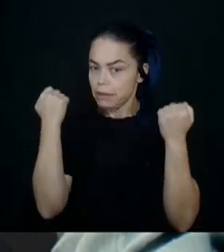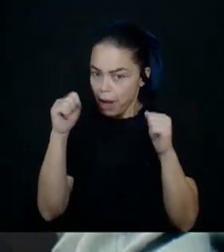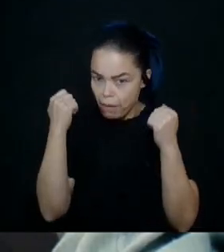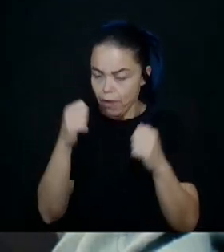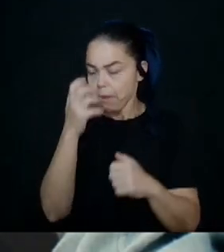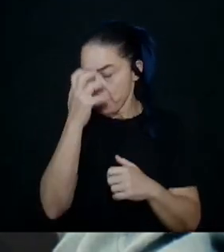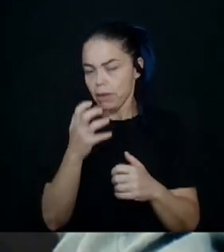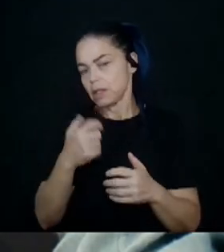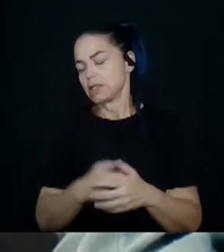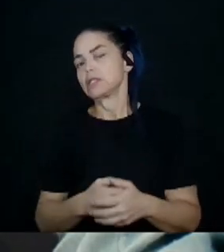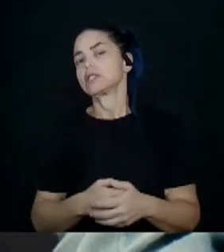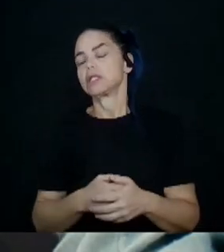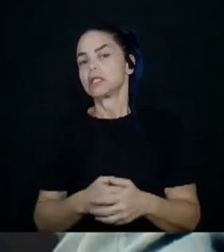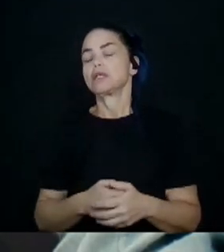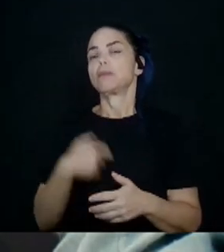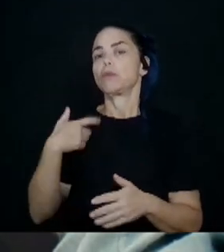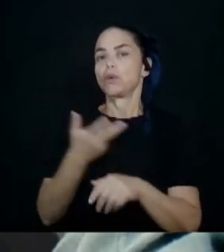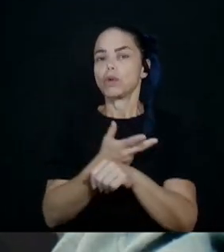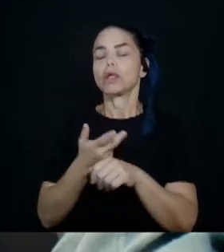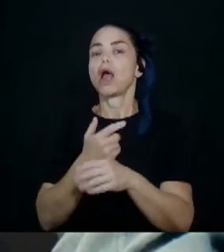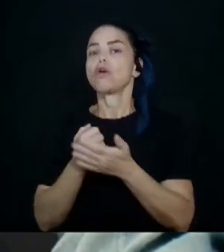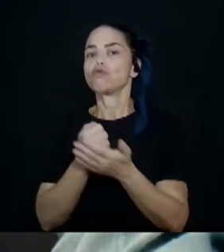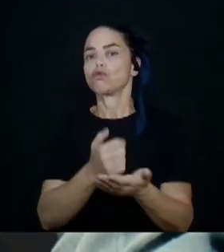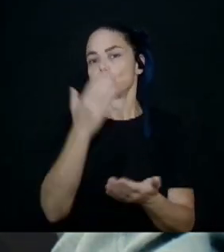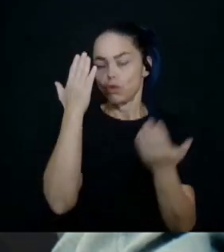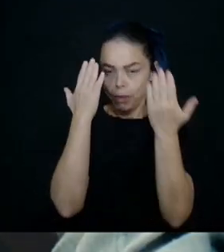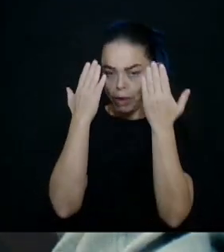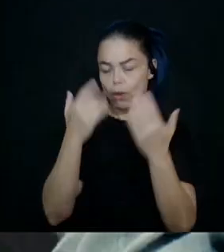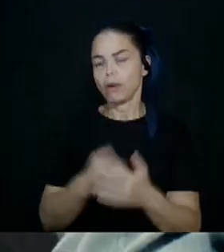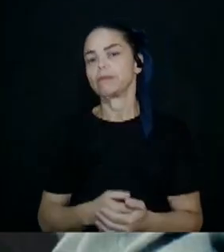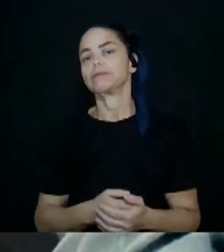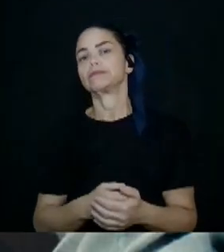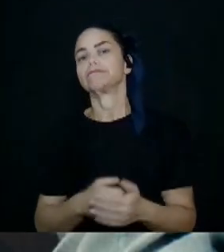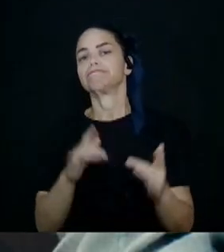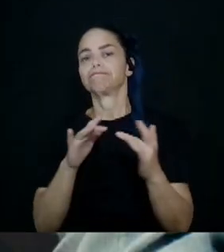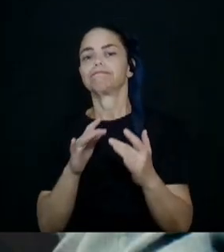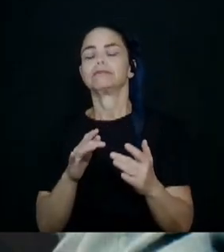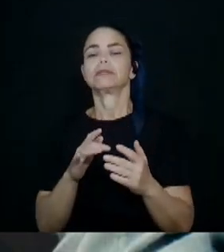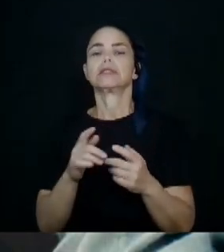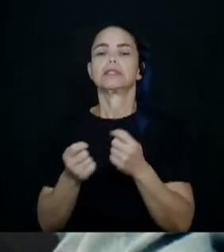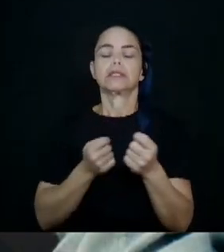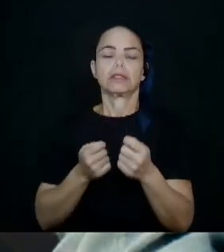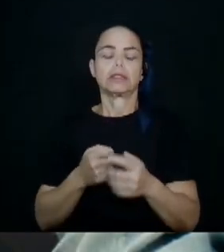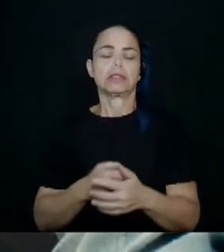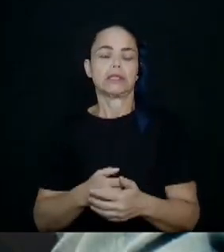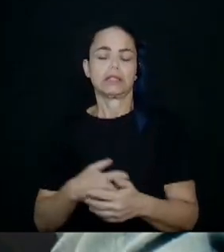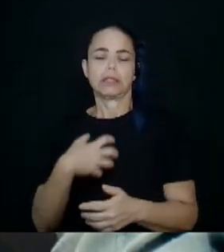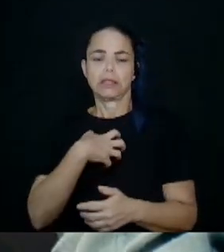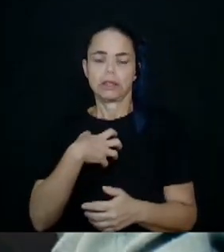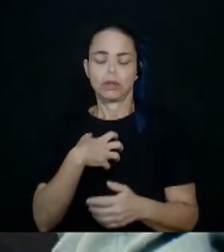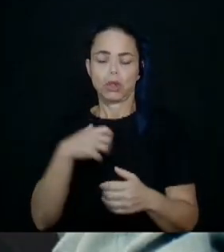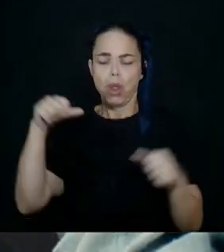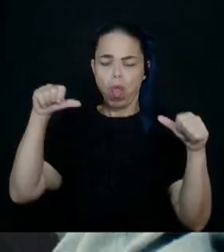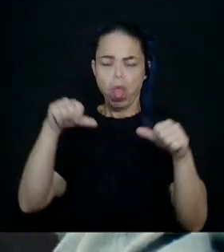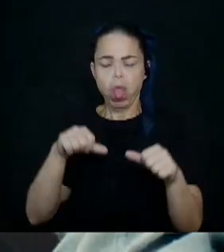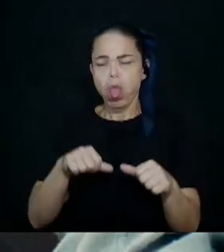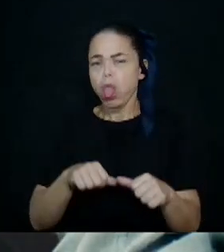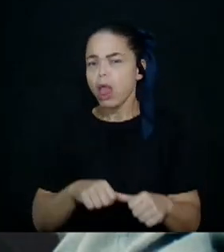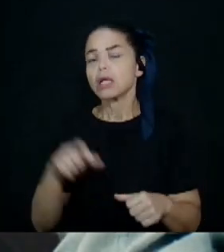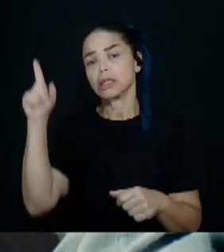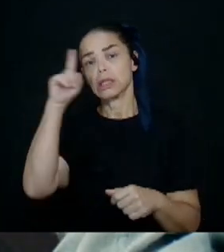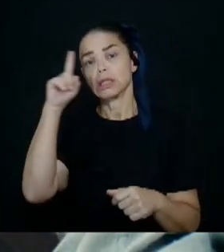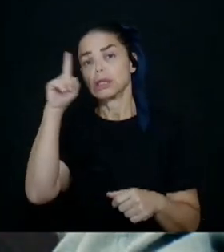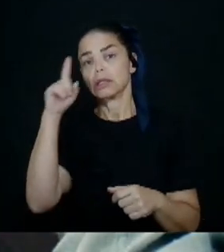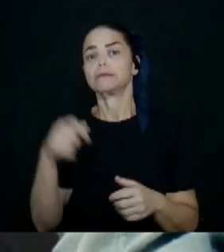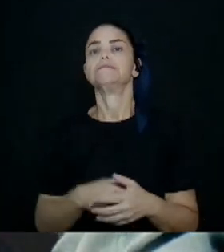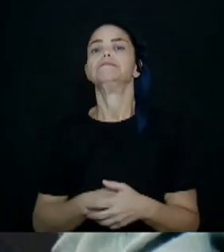ajuda, né, se necessário. Então, está muito relacionada à regulação emocional, frustração no dia a dia e,